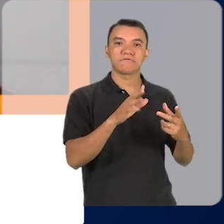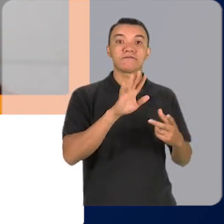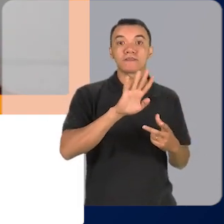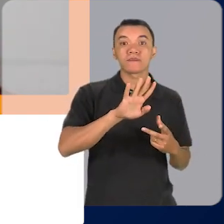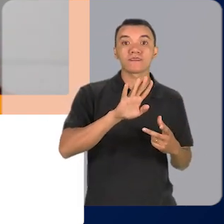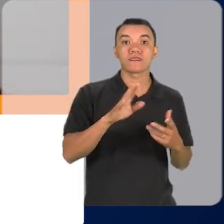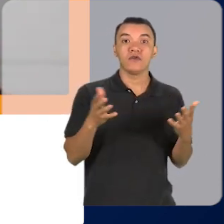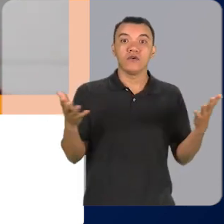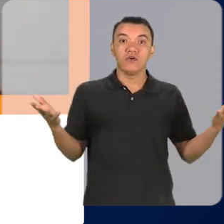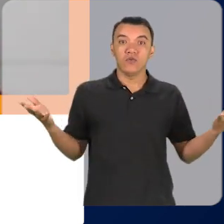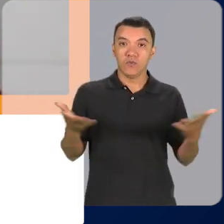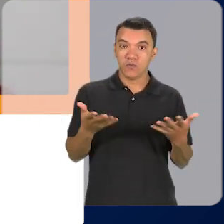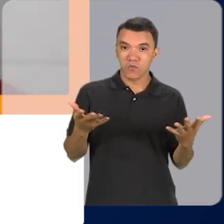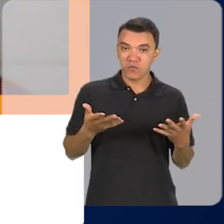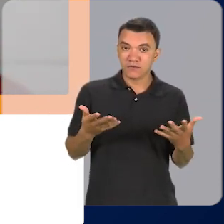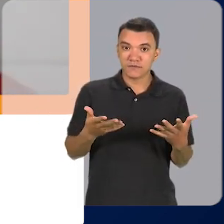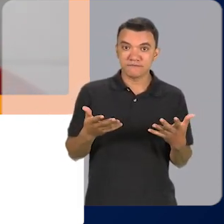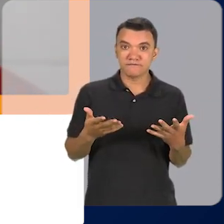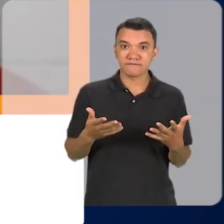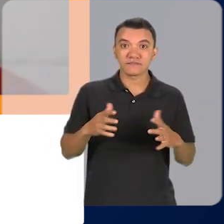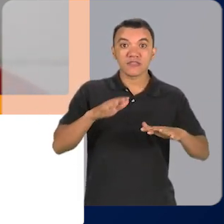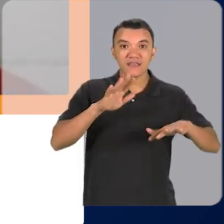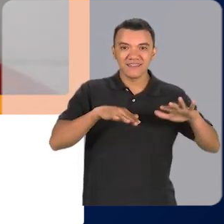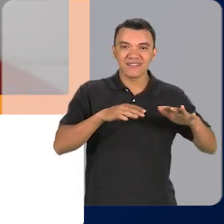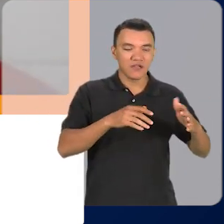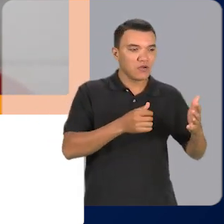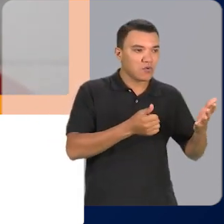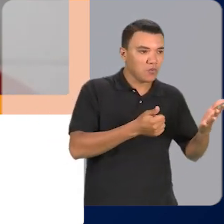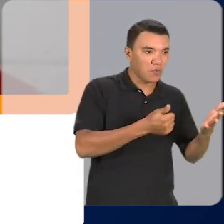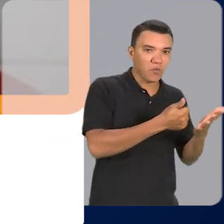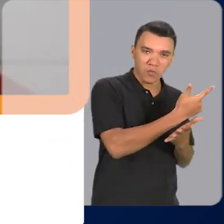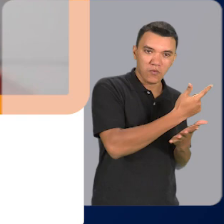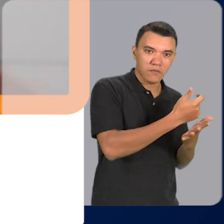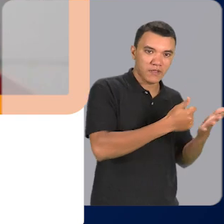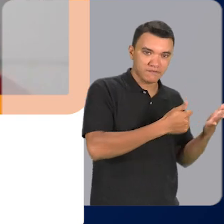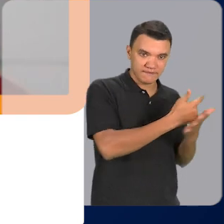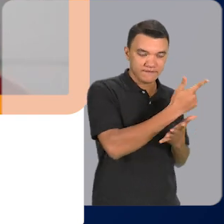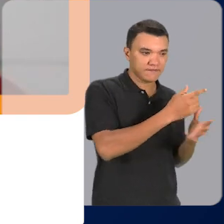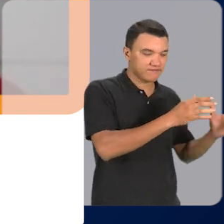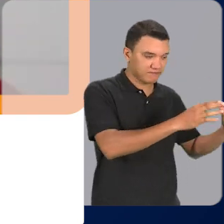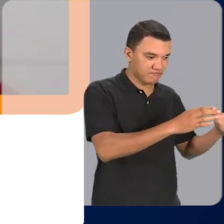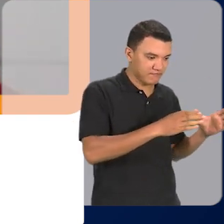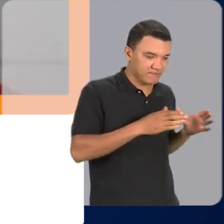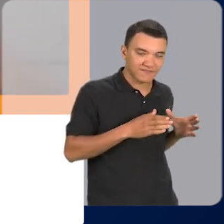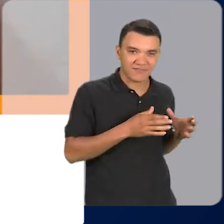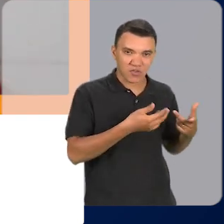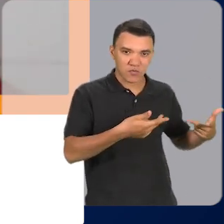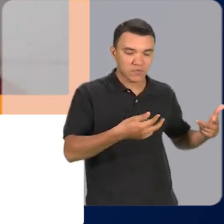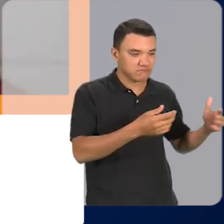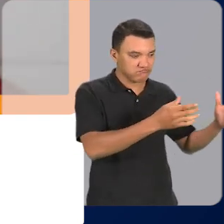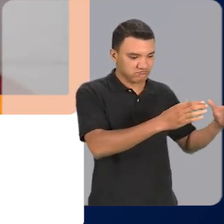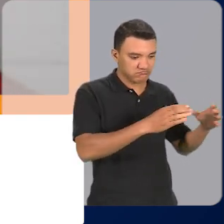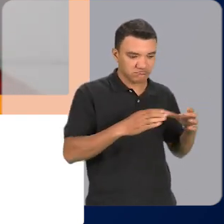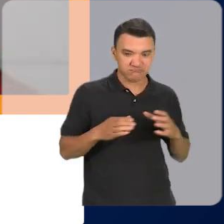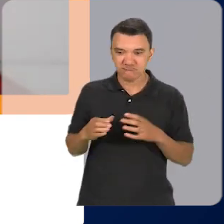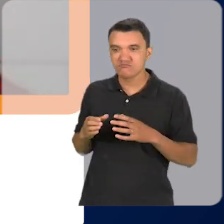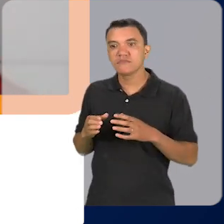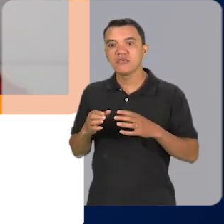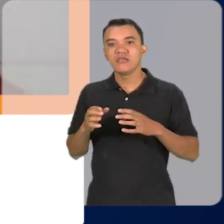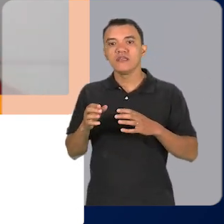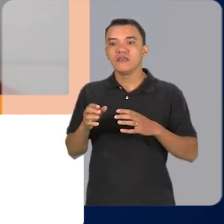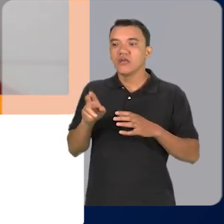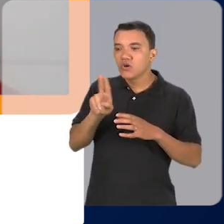às vezes compram o produto e ainda usam no pregão para atrair, para chamar atenção,